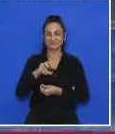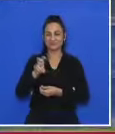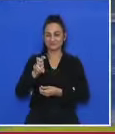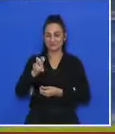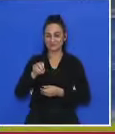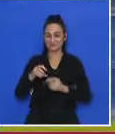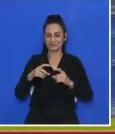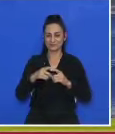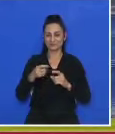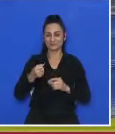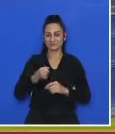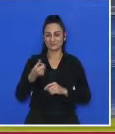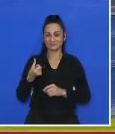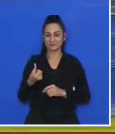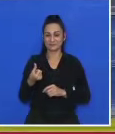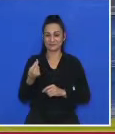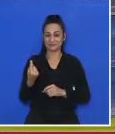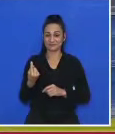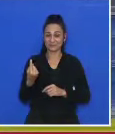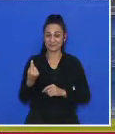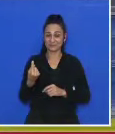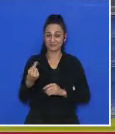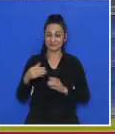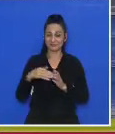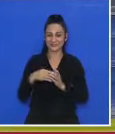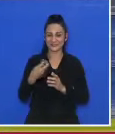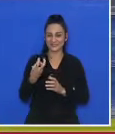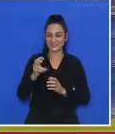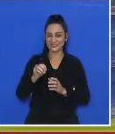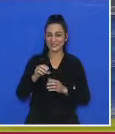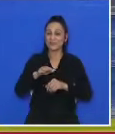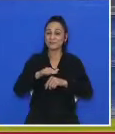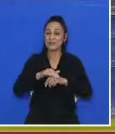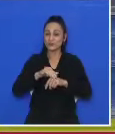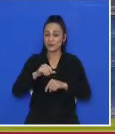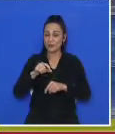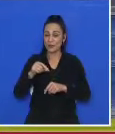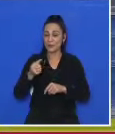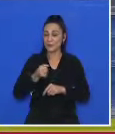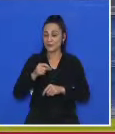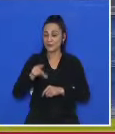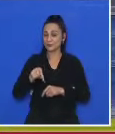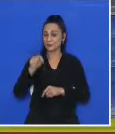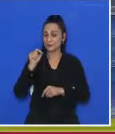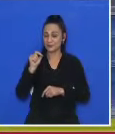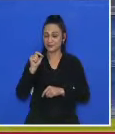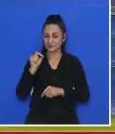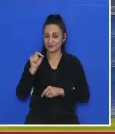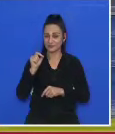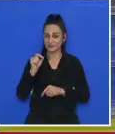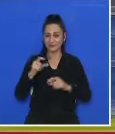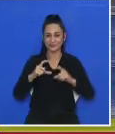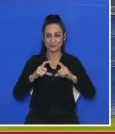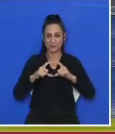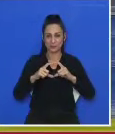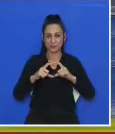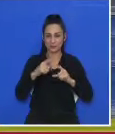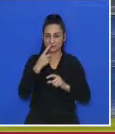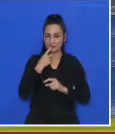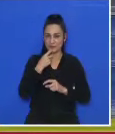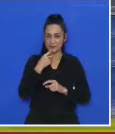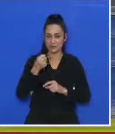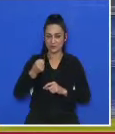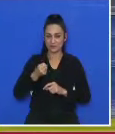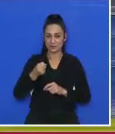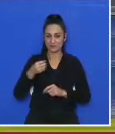embaralhando 50 bolas numeradas de 01 a 50. Vamos chamar o primeiro número. Bola